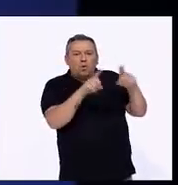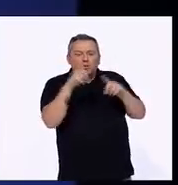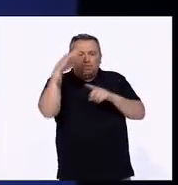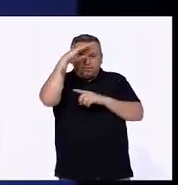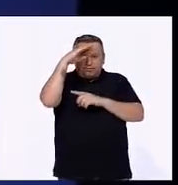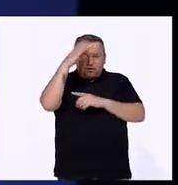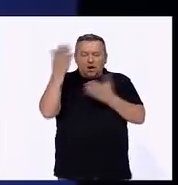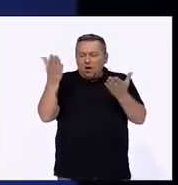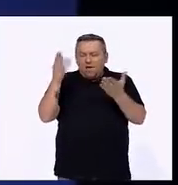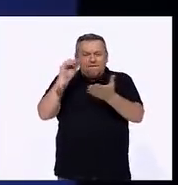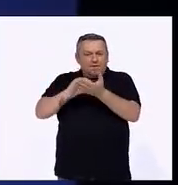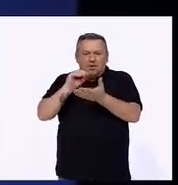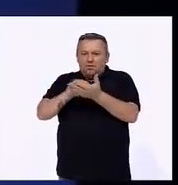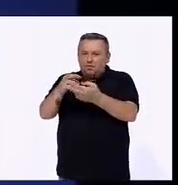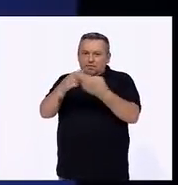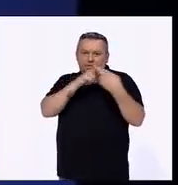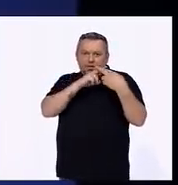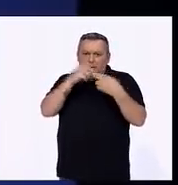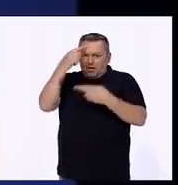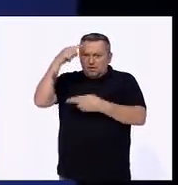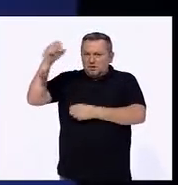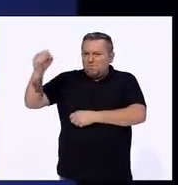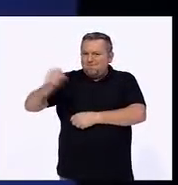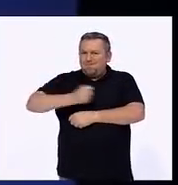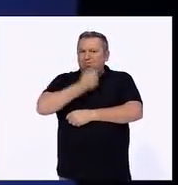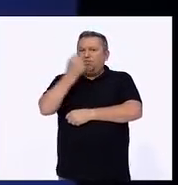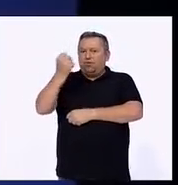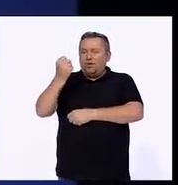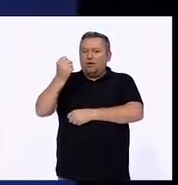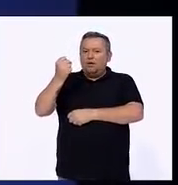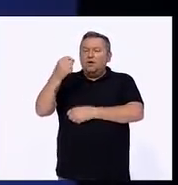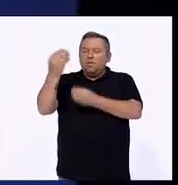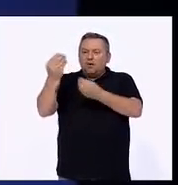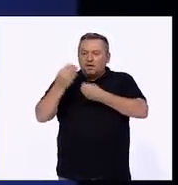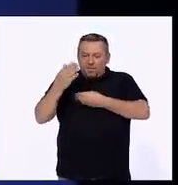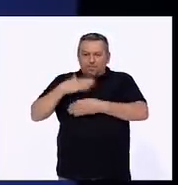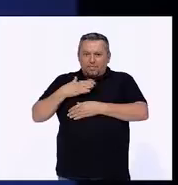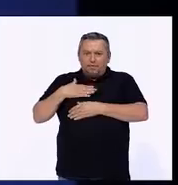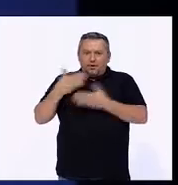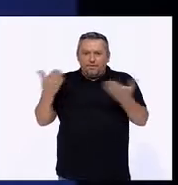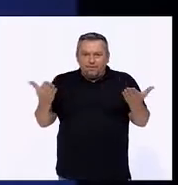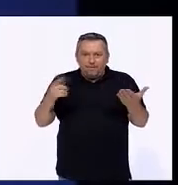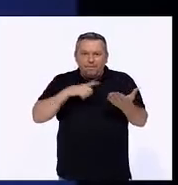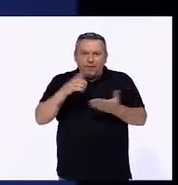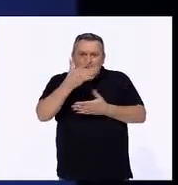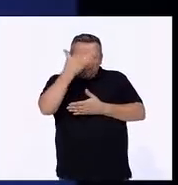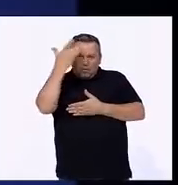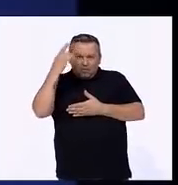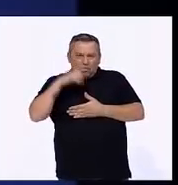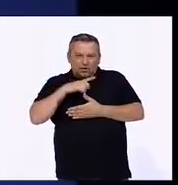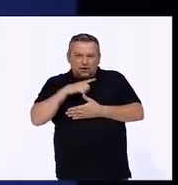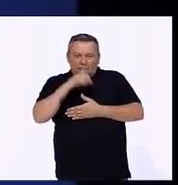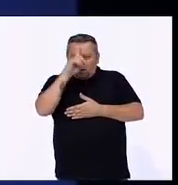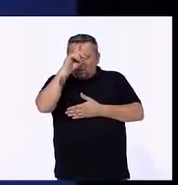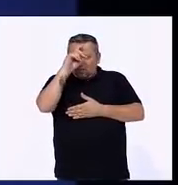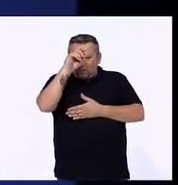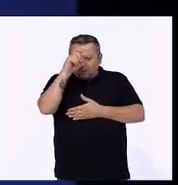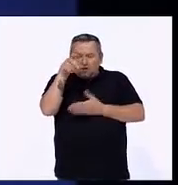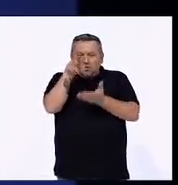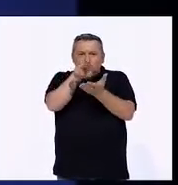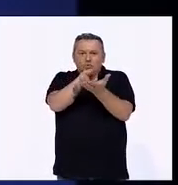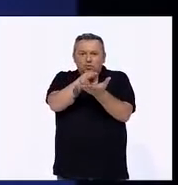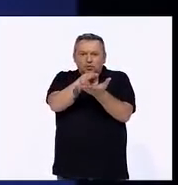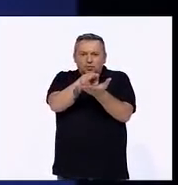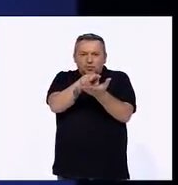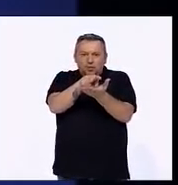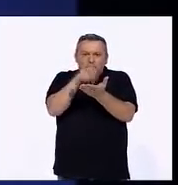absolutamente irresponsável. Né? Imagina a raiva que as pessoas podem projetar em mim a partir dessa notícia falsa. Né? Tem alguém que está convalescendo no hospital, né, que é alguém